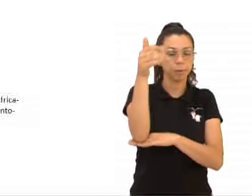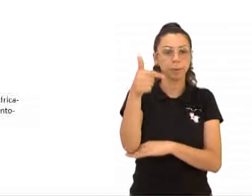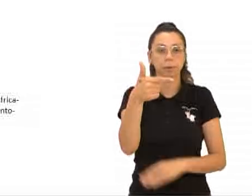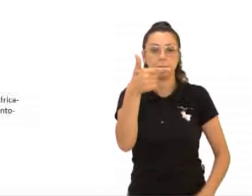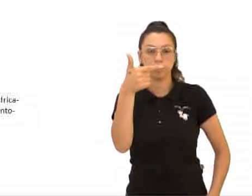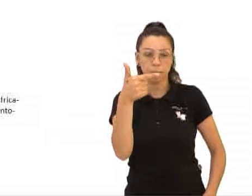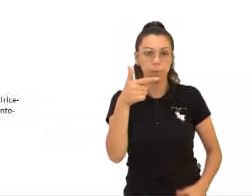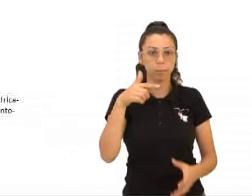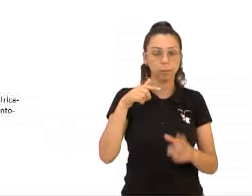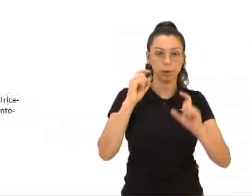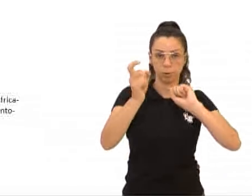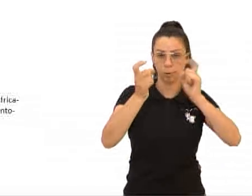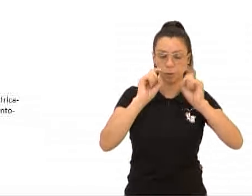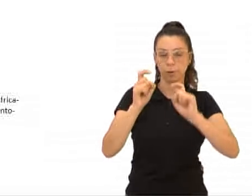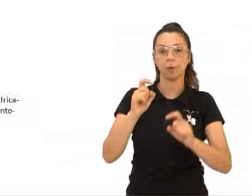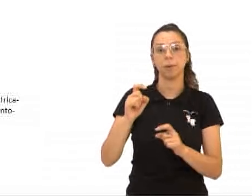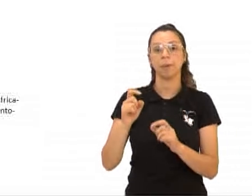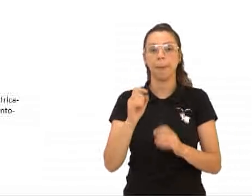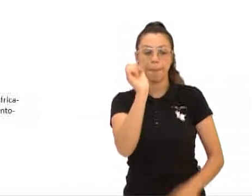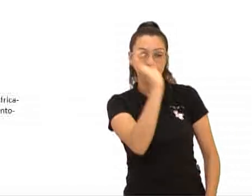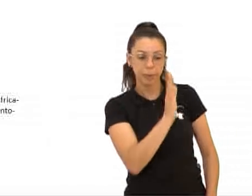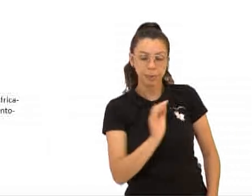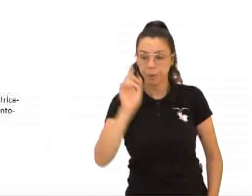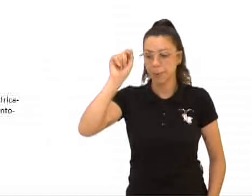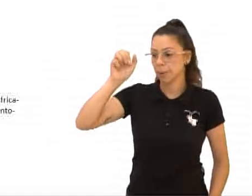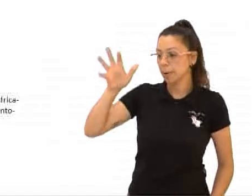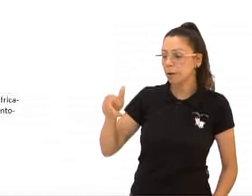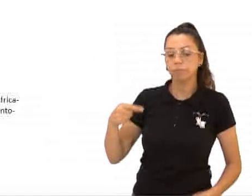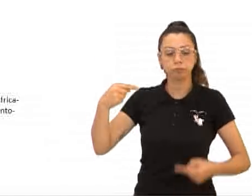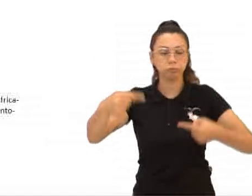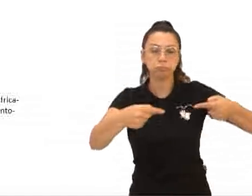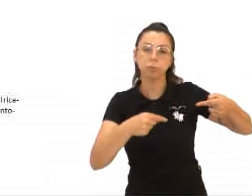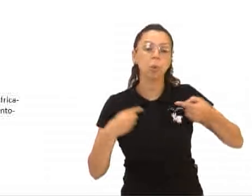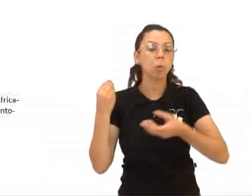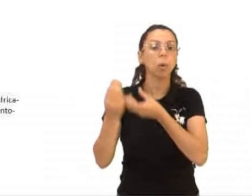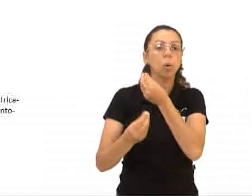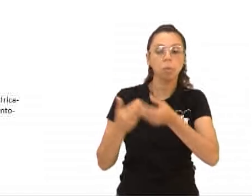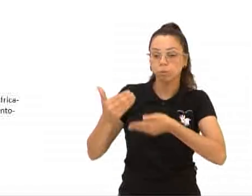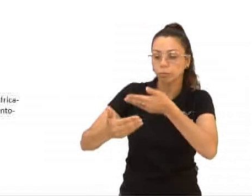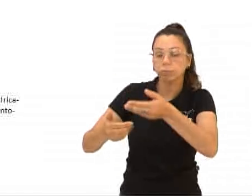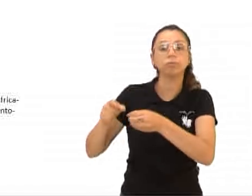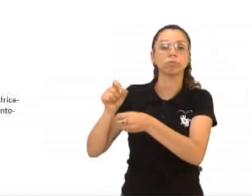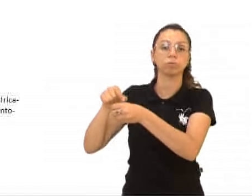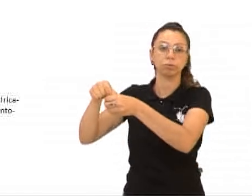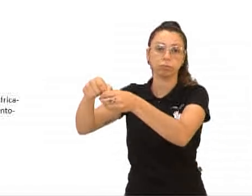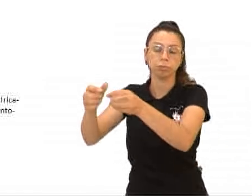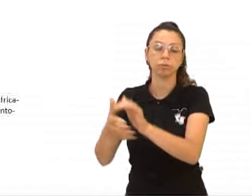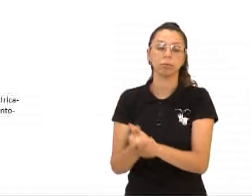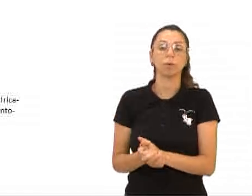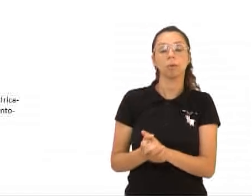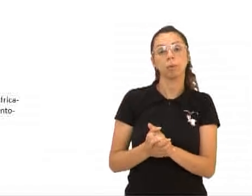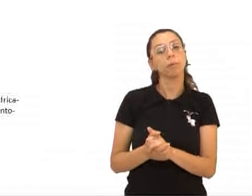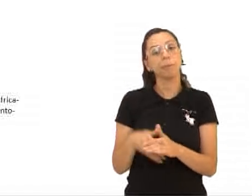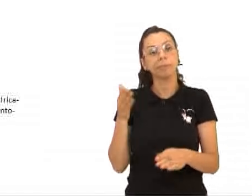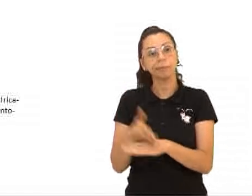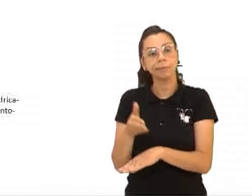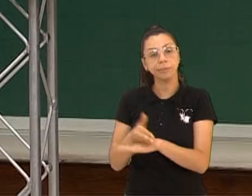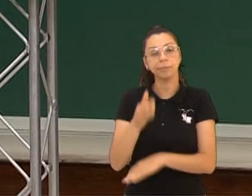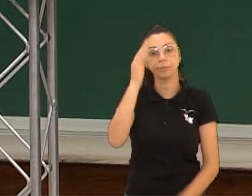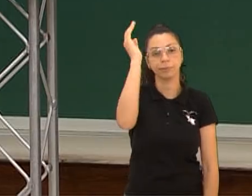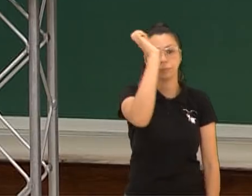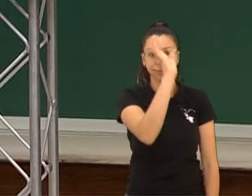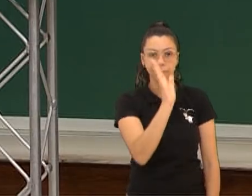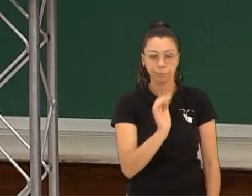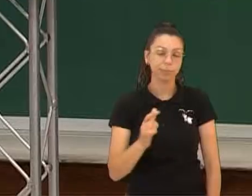do Fórum Brasil-África. Discutiram alguns caminhos para o desenvolvimento agrícola, com a participação do Brasil, né? O Brasil tem